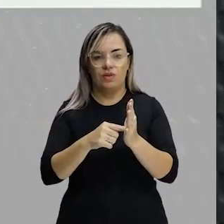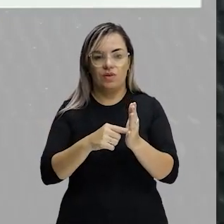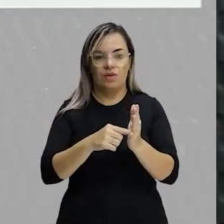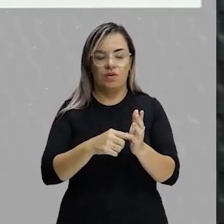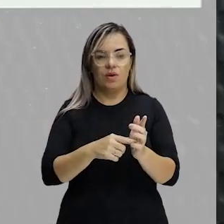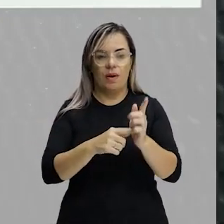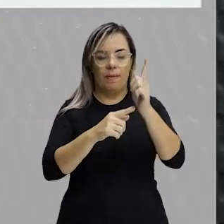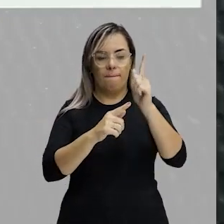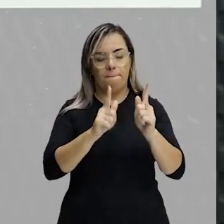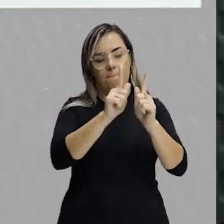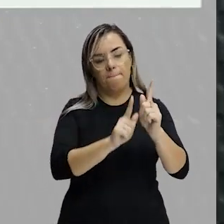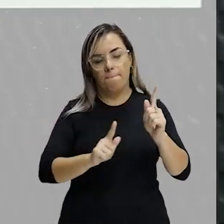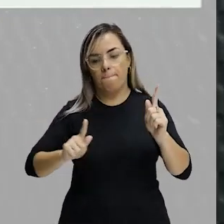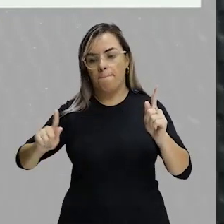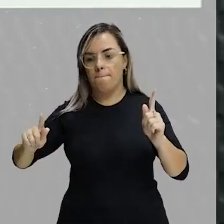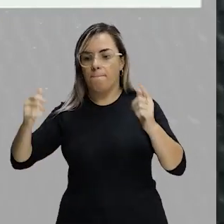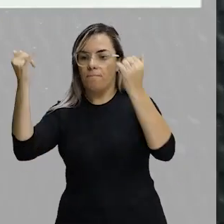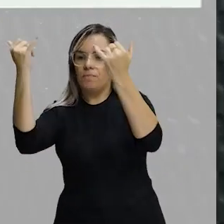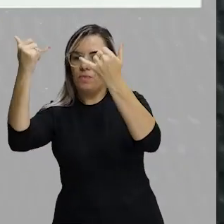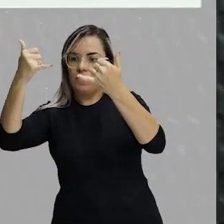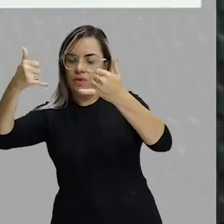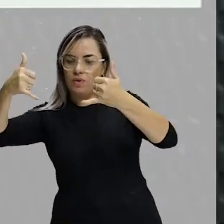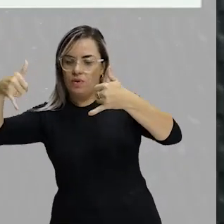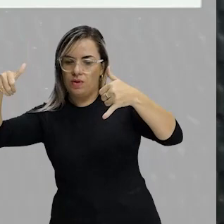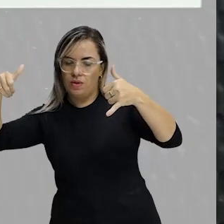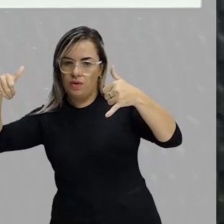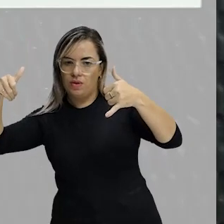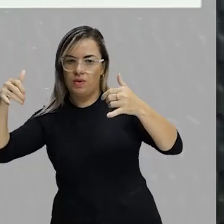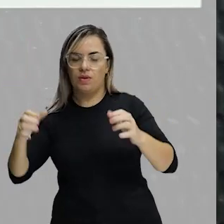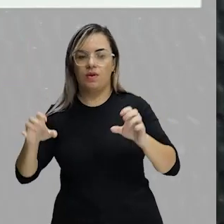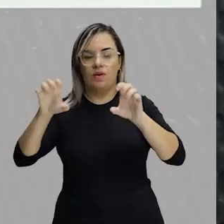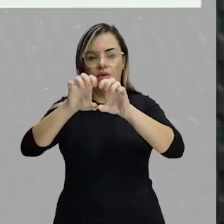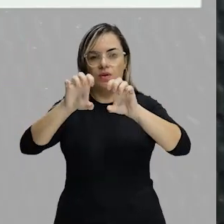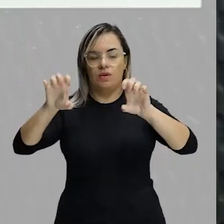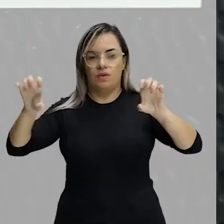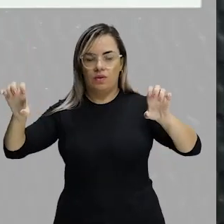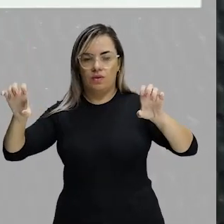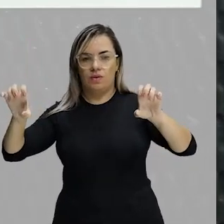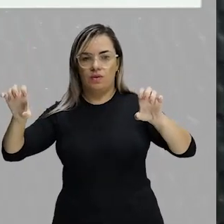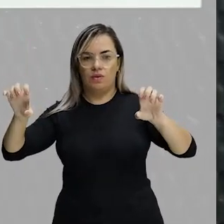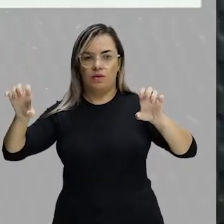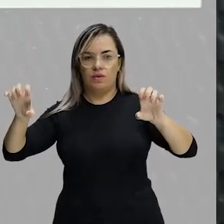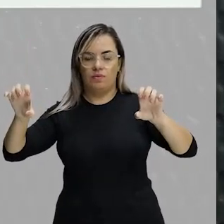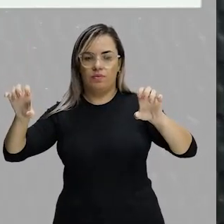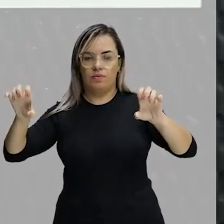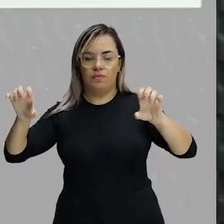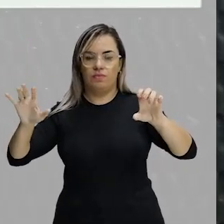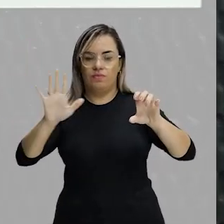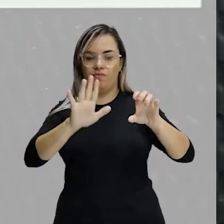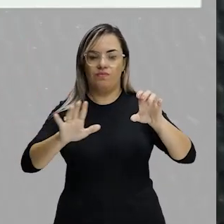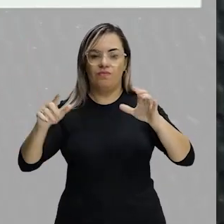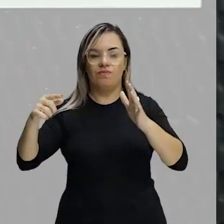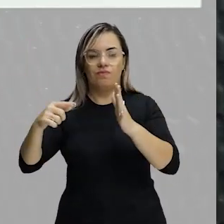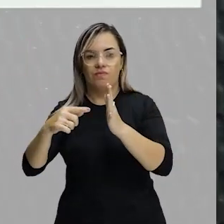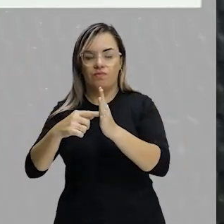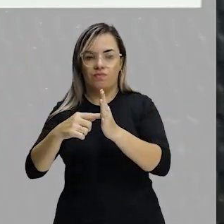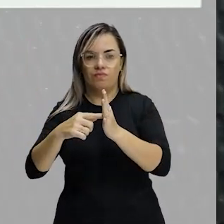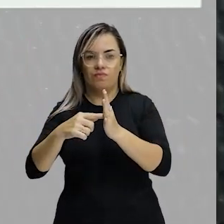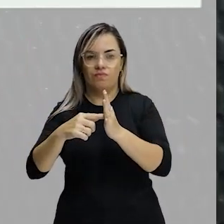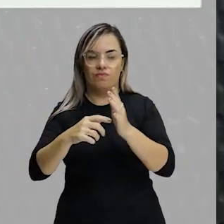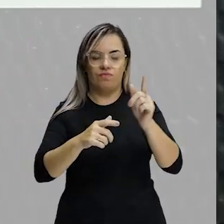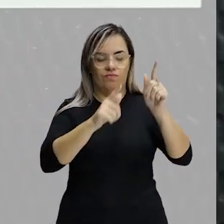centro dos eixos coordenados. Tá? Equação da hipérbole quando o centro da hipérbole